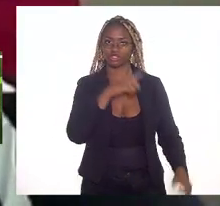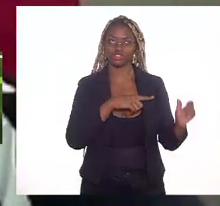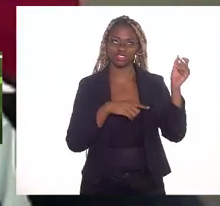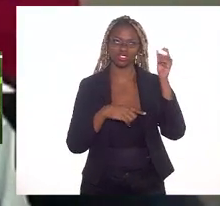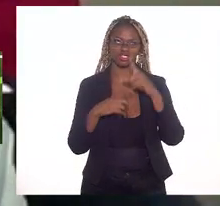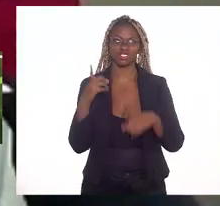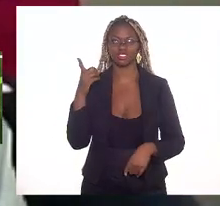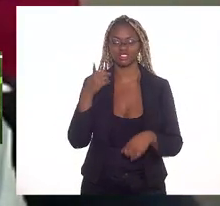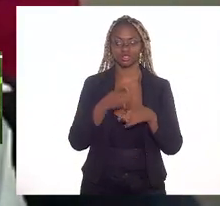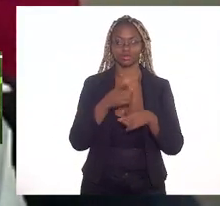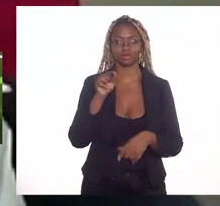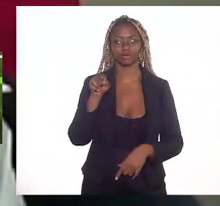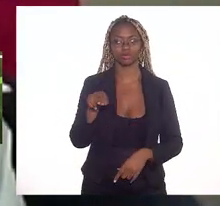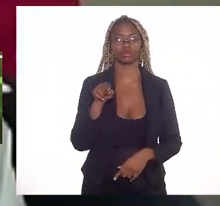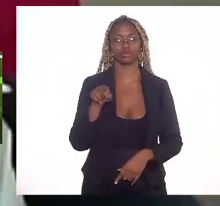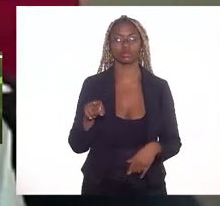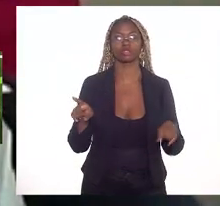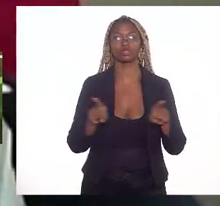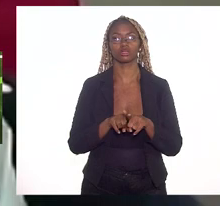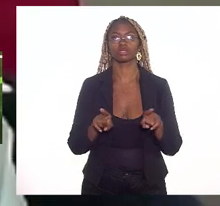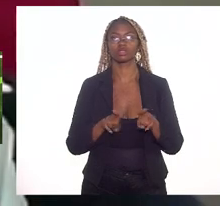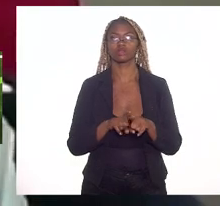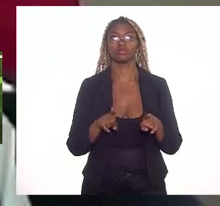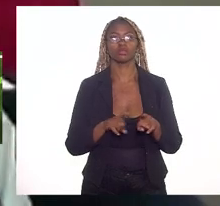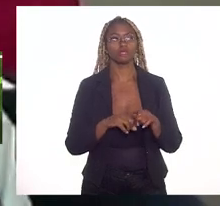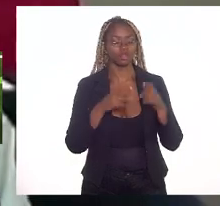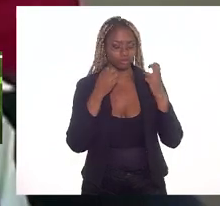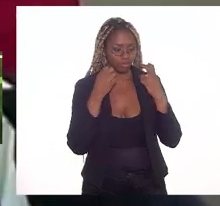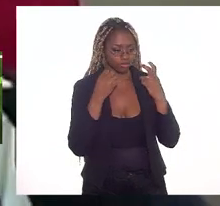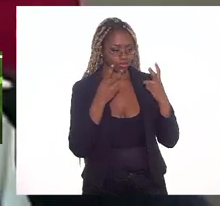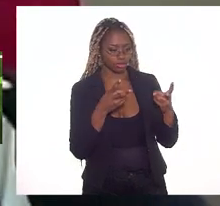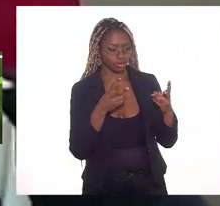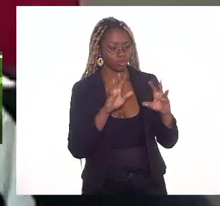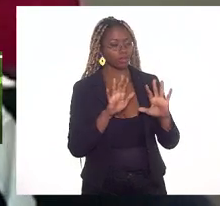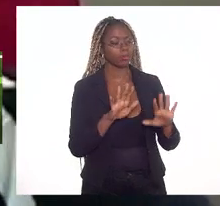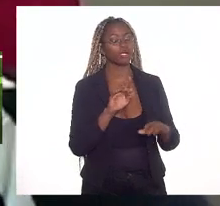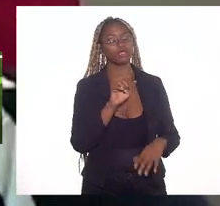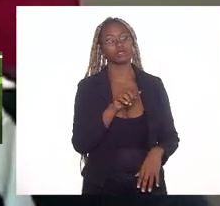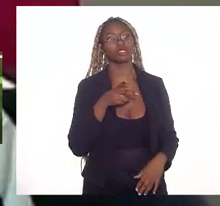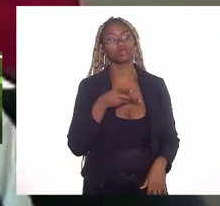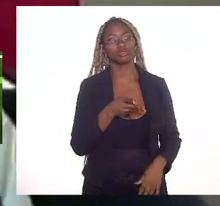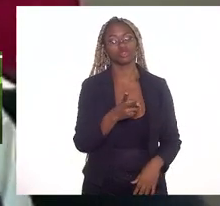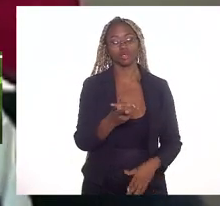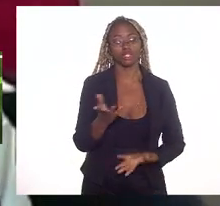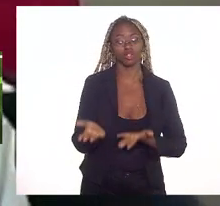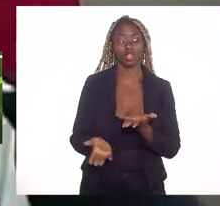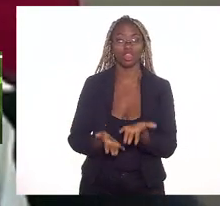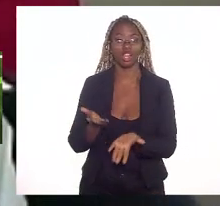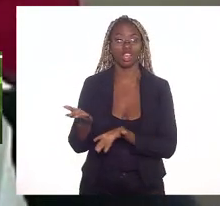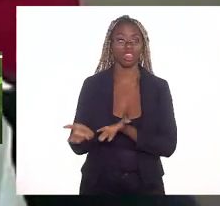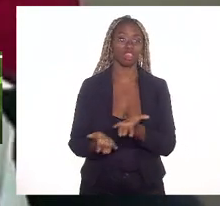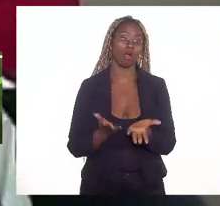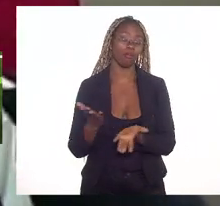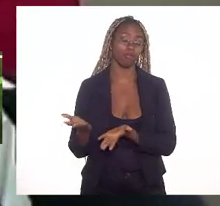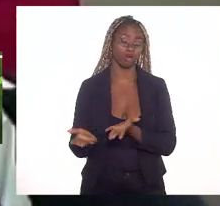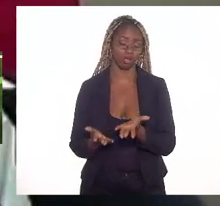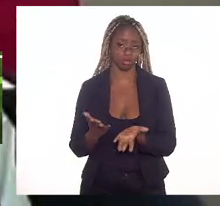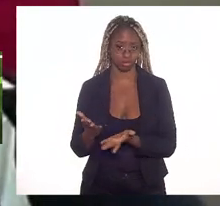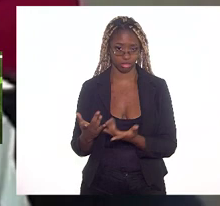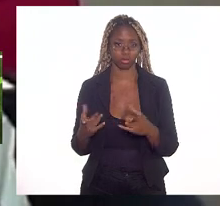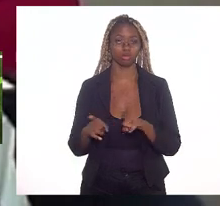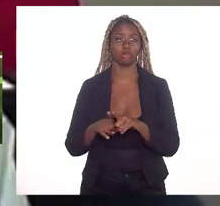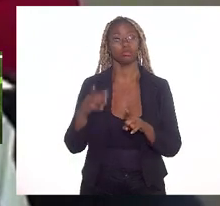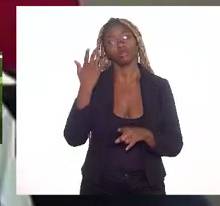segundo momento, uma vez feito o diagnóstico, a continuidade do tratamento, né? Acho que